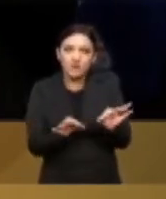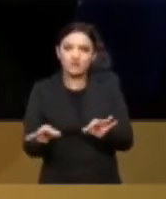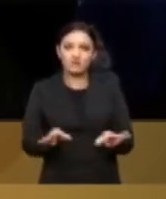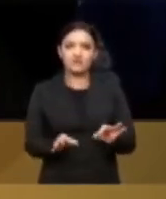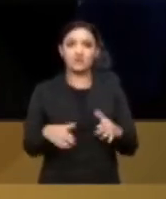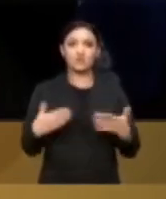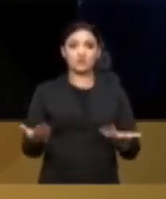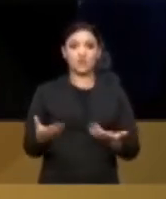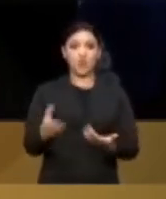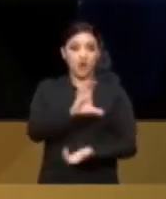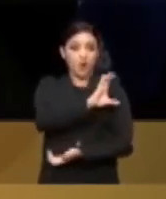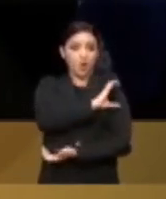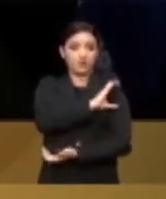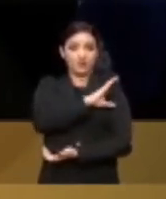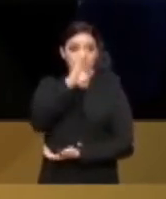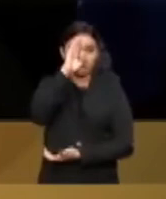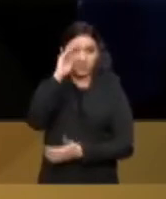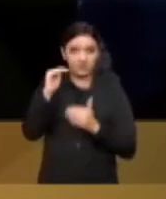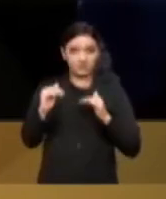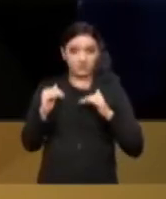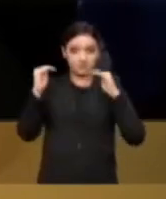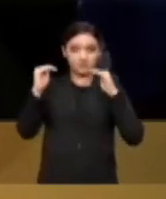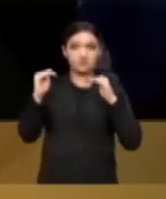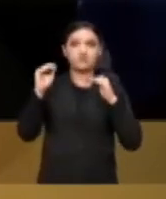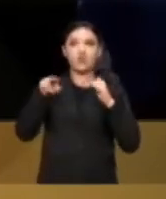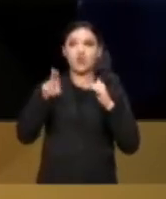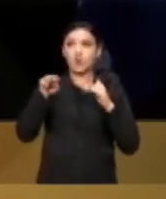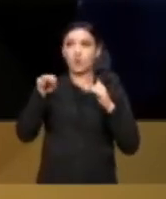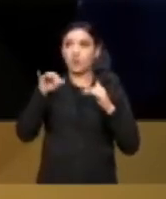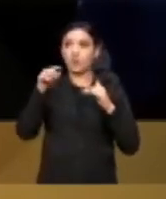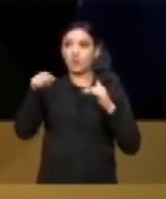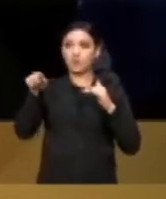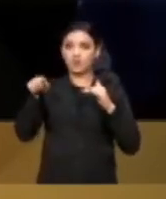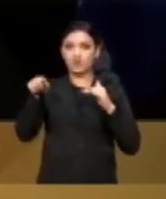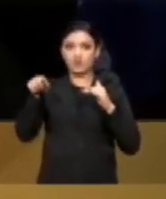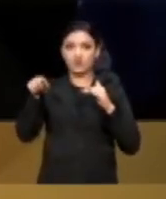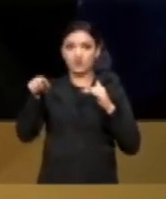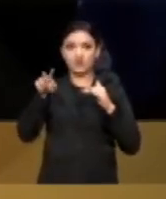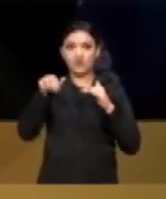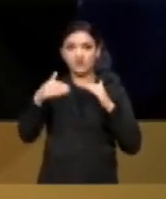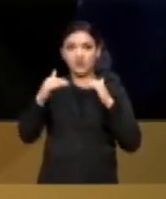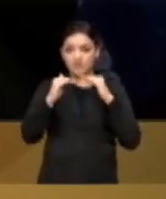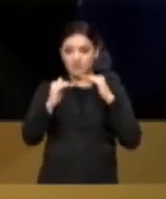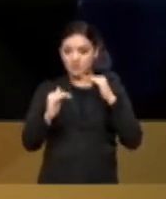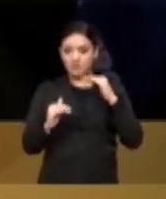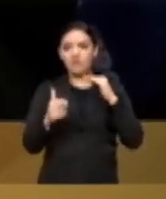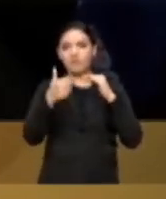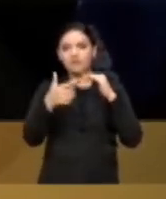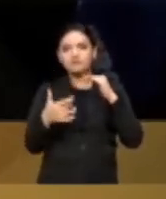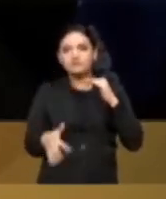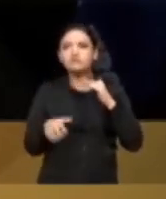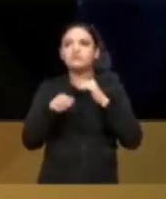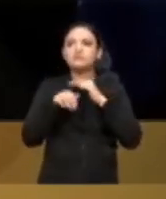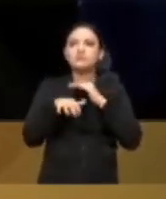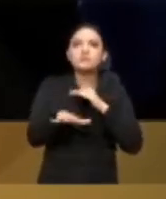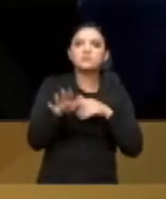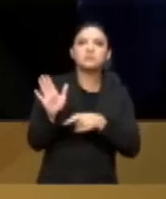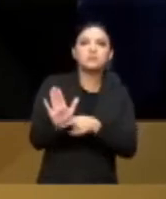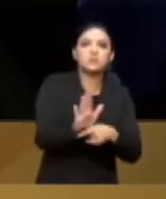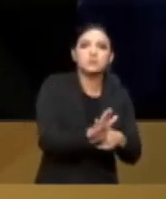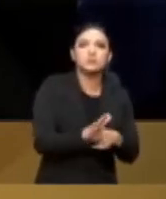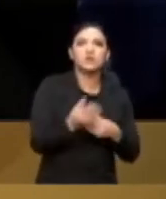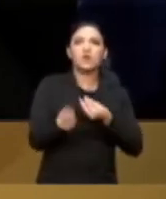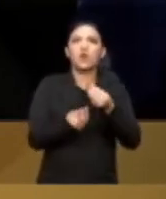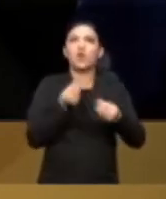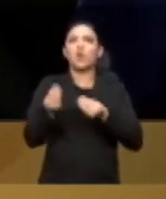coordenação é de partir da União, dado o evidente interesse nacional que o tema propõe, e a necessidade de uma atuação linear em todo o